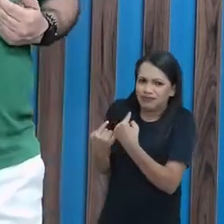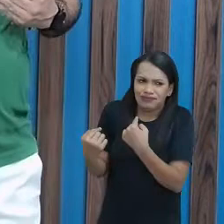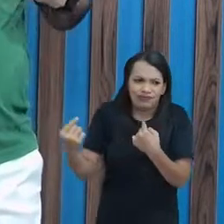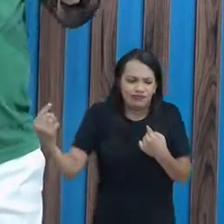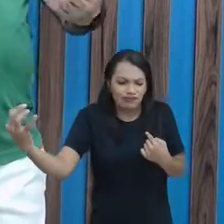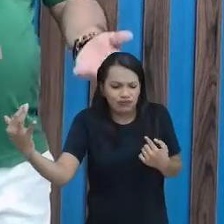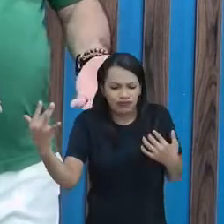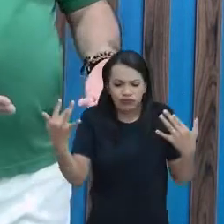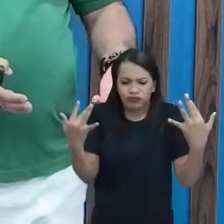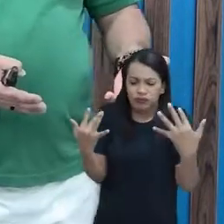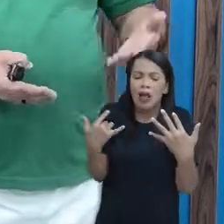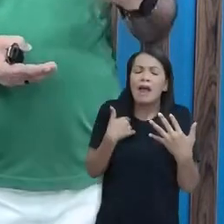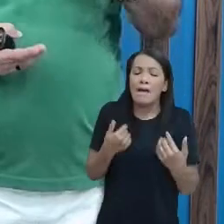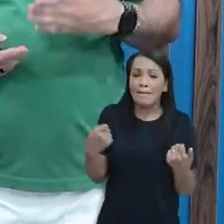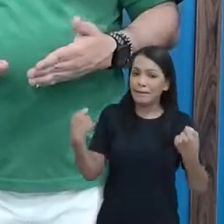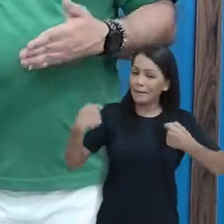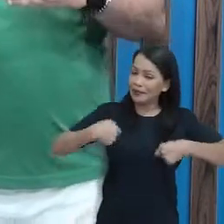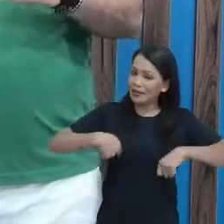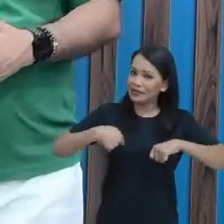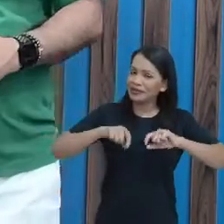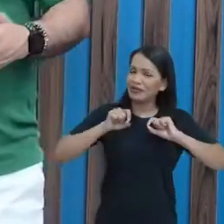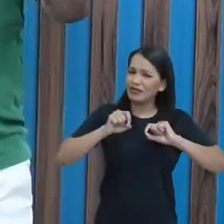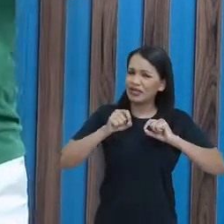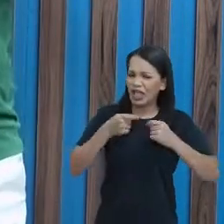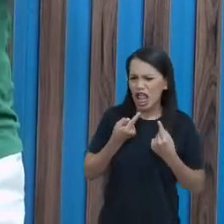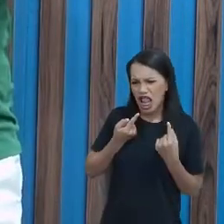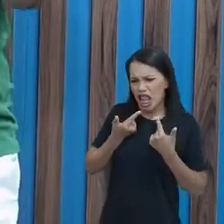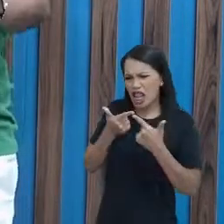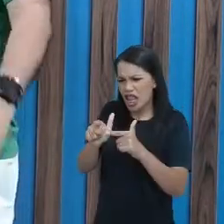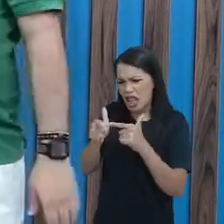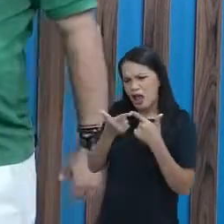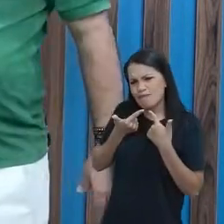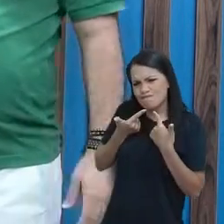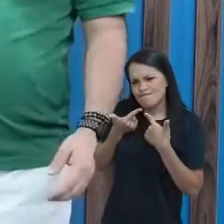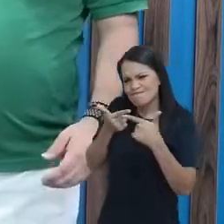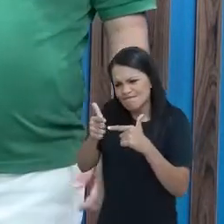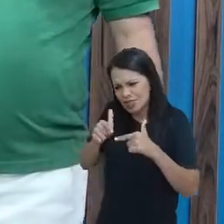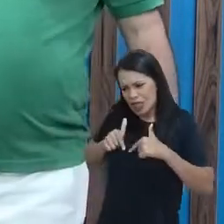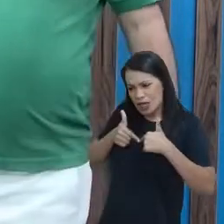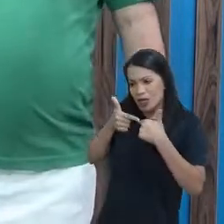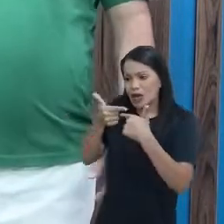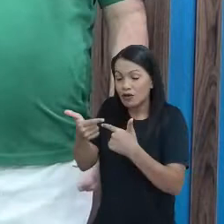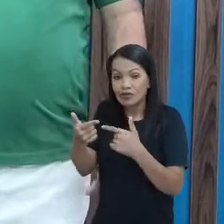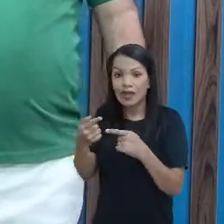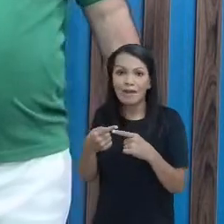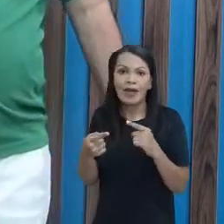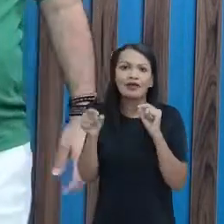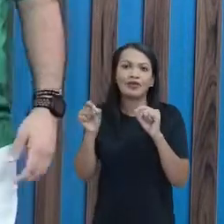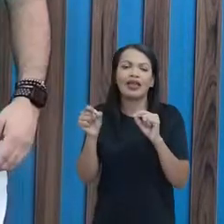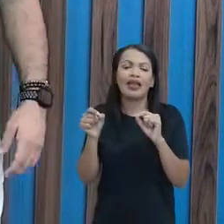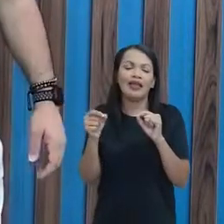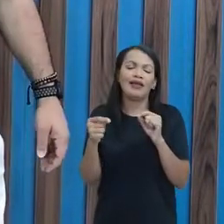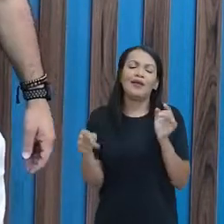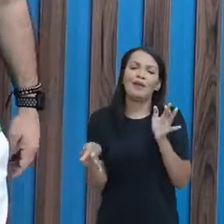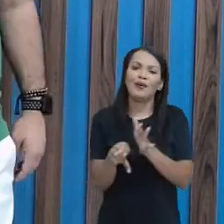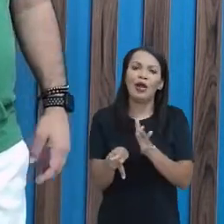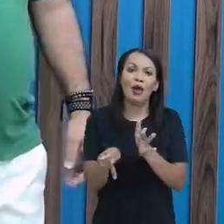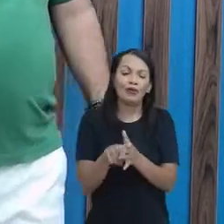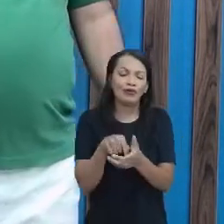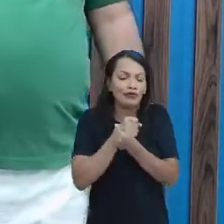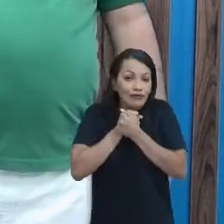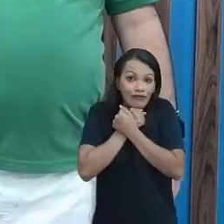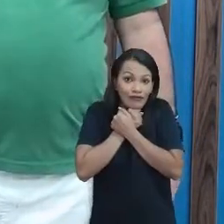frio. Muitos soldados de Napoleão morreram e não vai ser diferente aqui. por conta do frio,